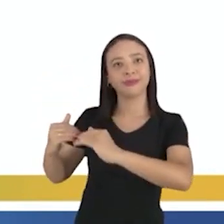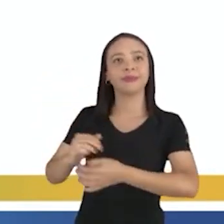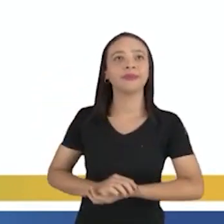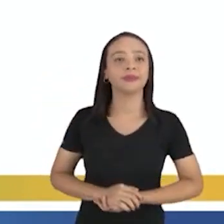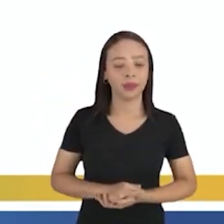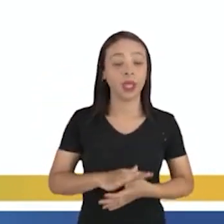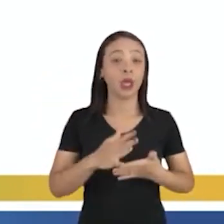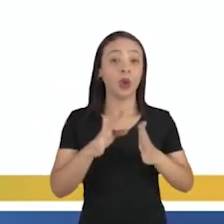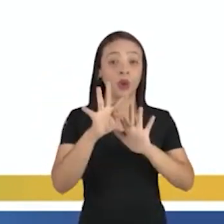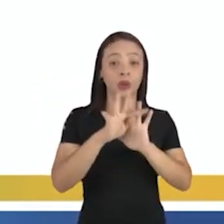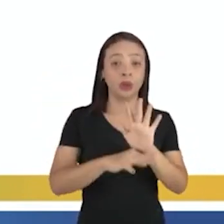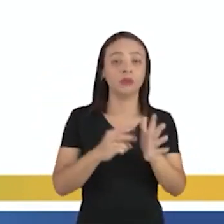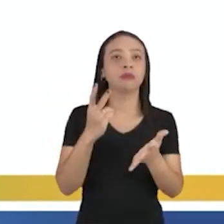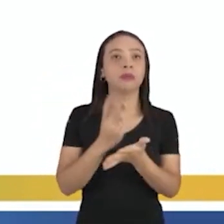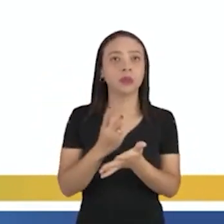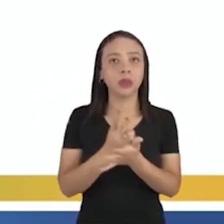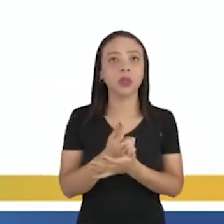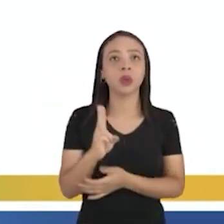fazem uso